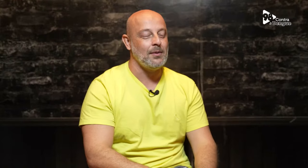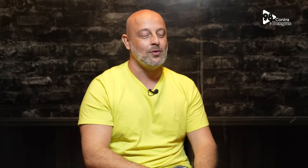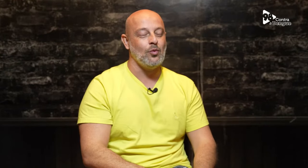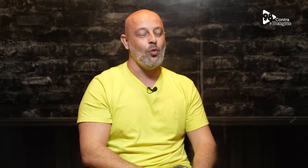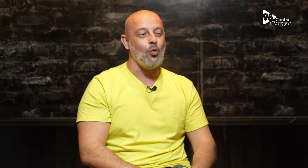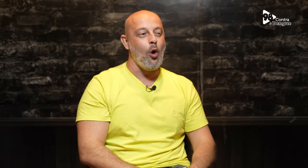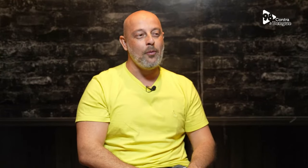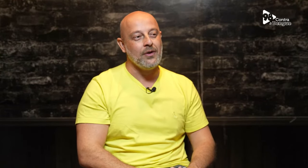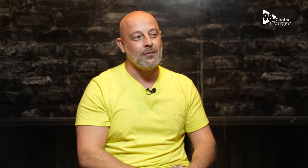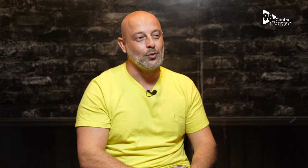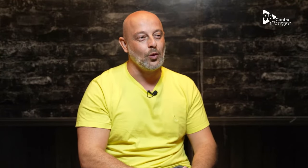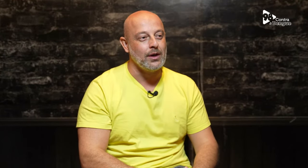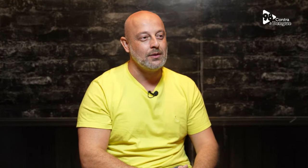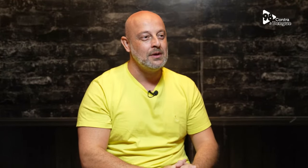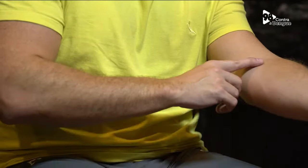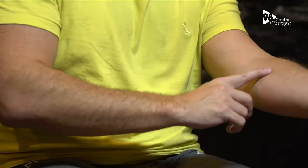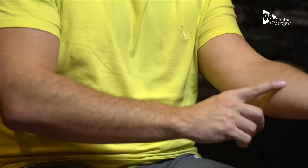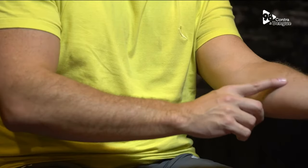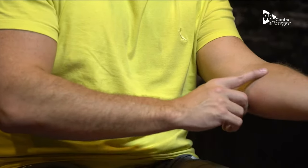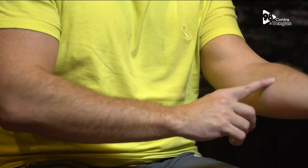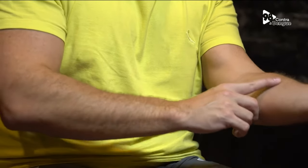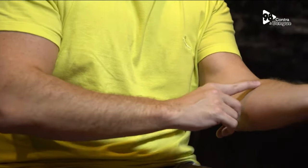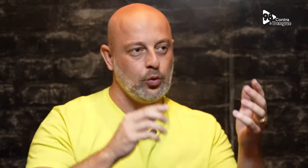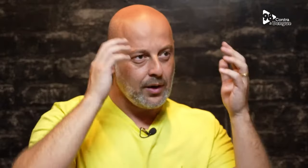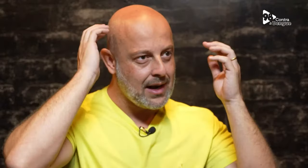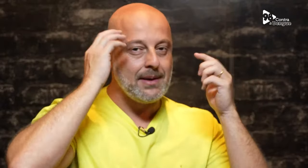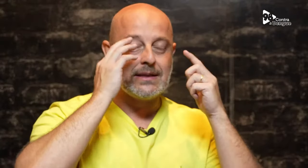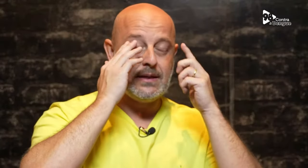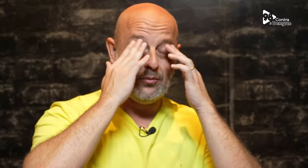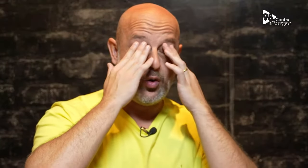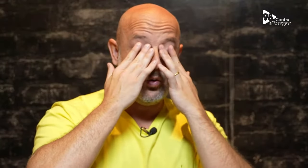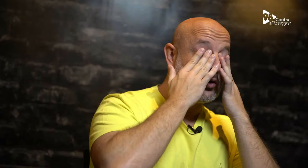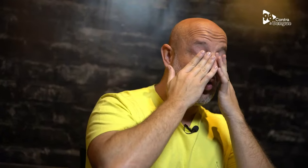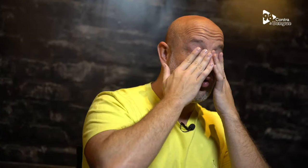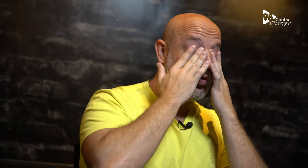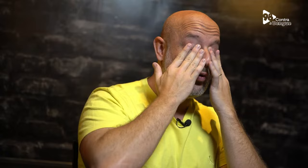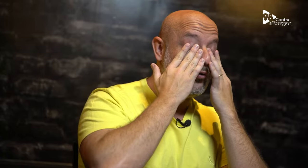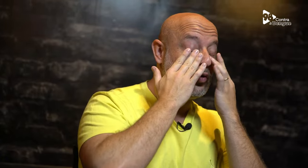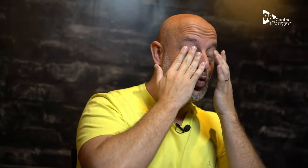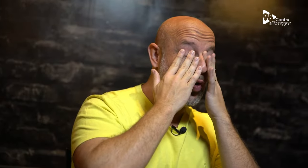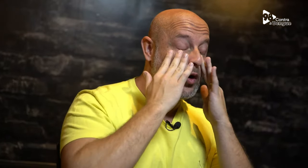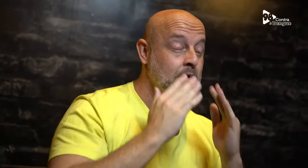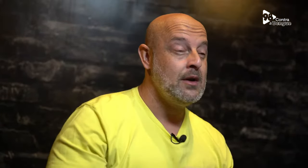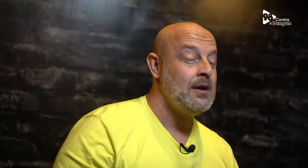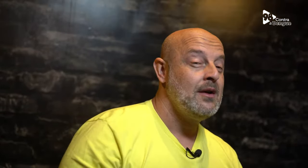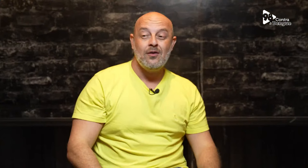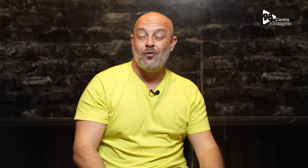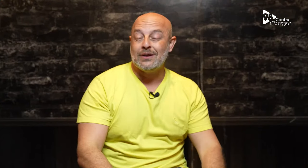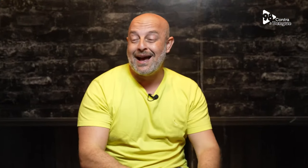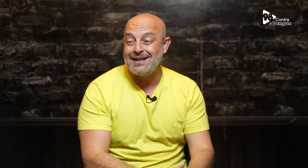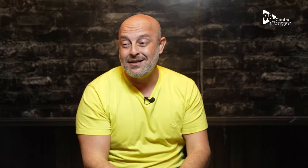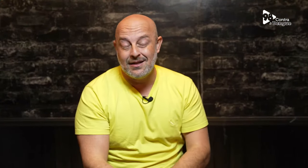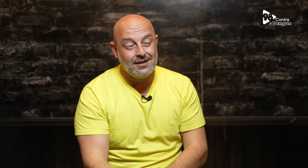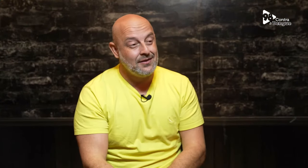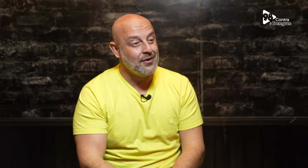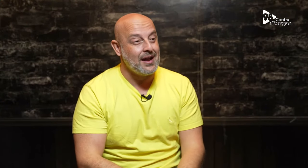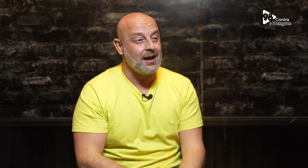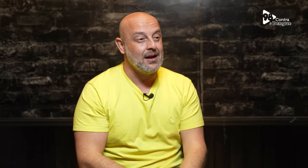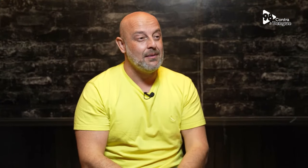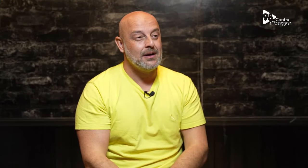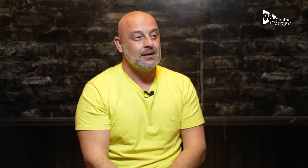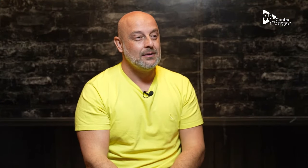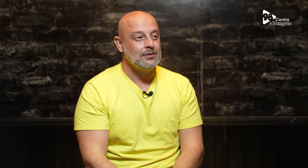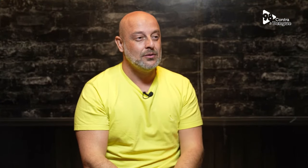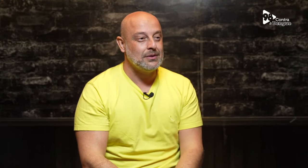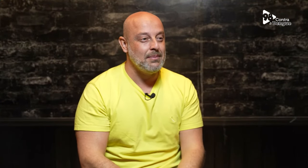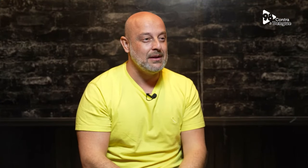dengue realmente o corpo fica muito dolorido manchas pelo corpo dor na cabeça assim D muita dor no no fundo do olho vontade de de ficar